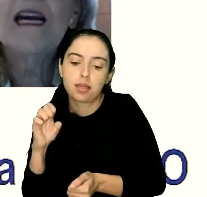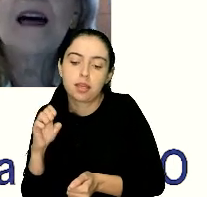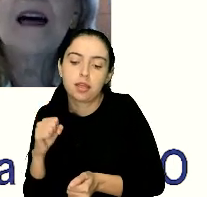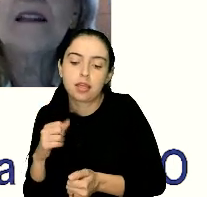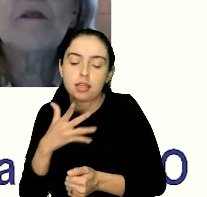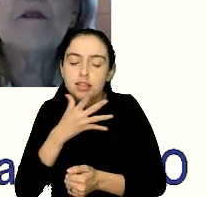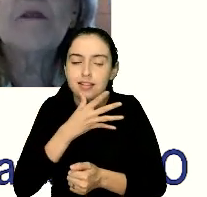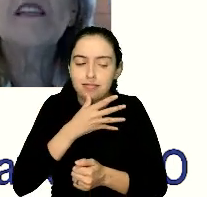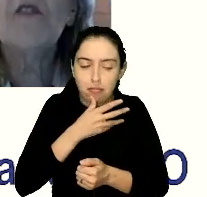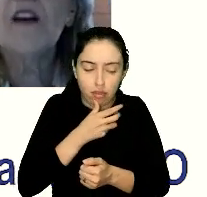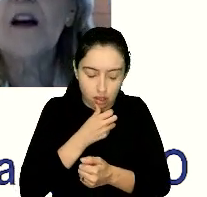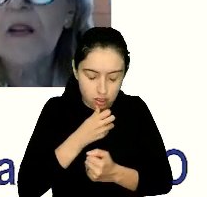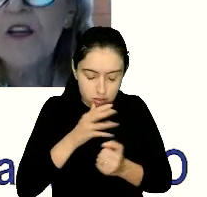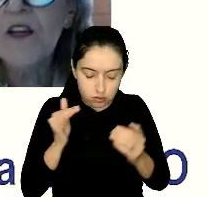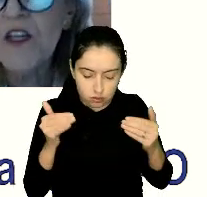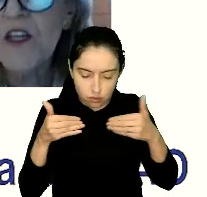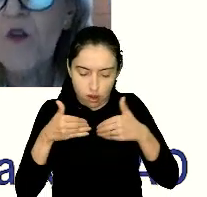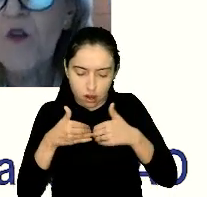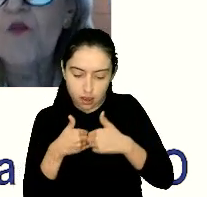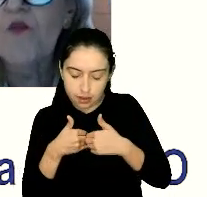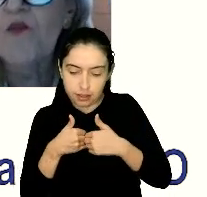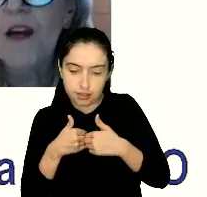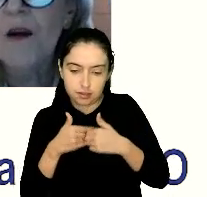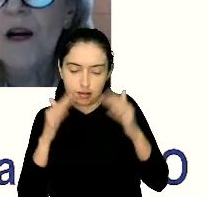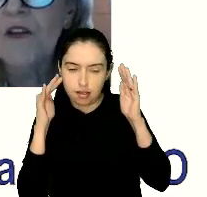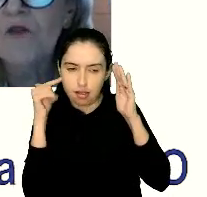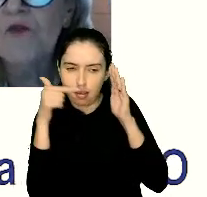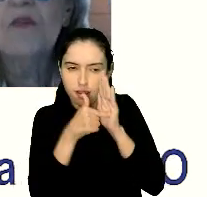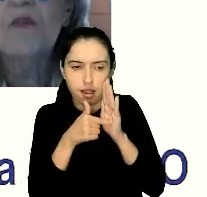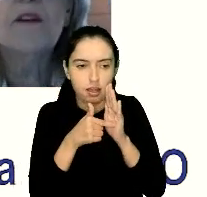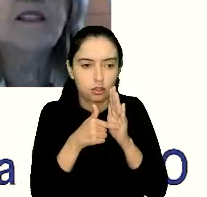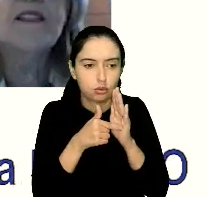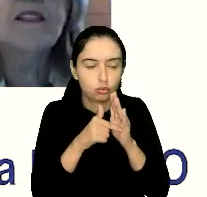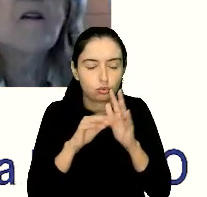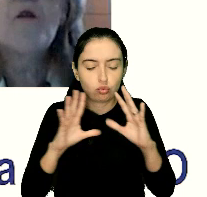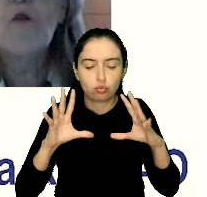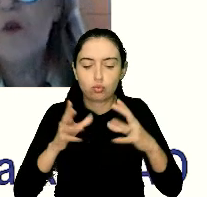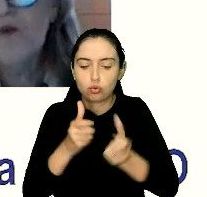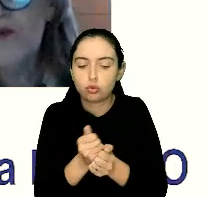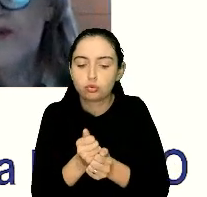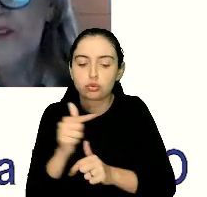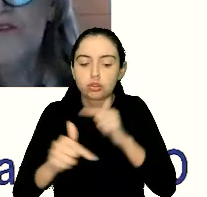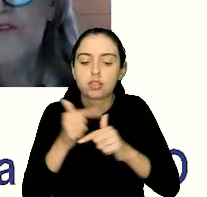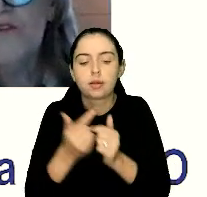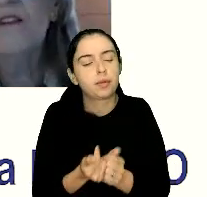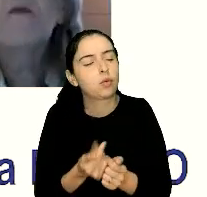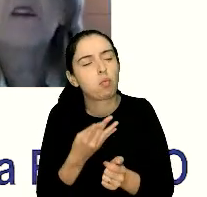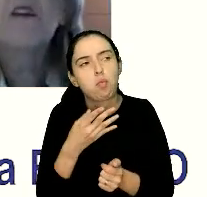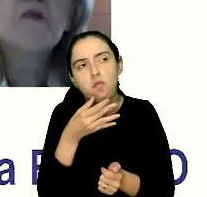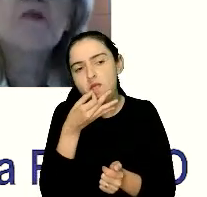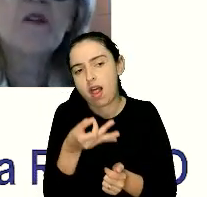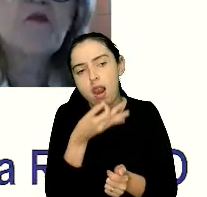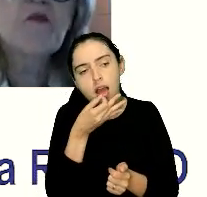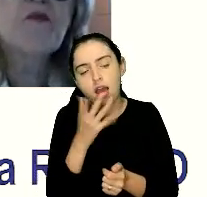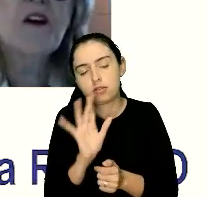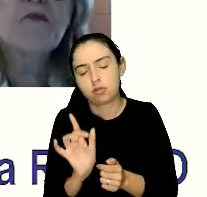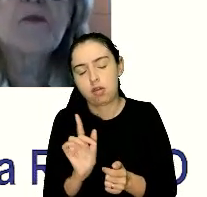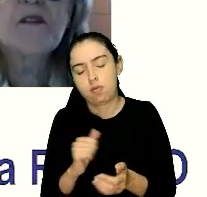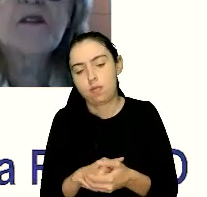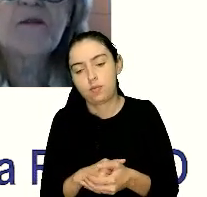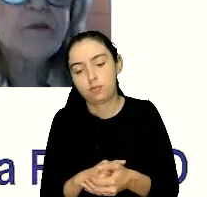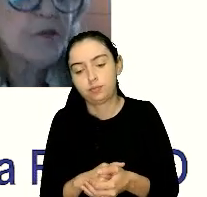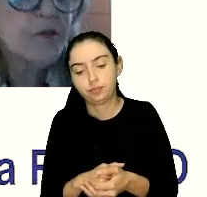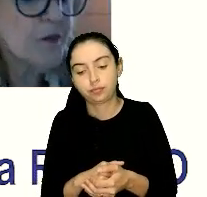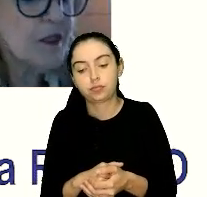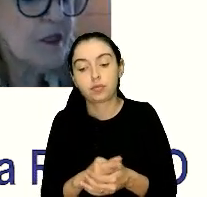depressiva ligada especificamente ao mundo do trabalho. Não dá para dizer, como alguns autores falam, isso não é